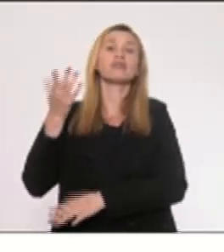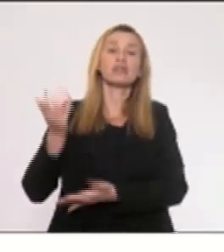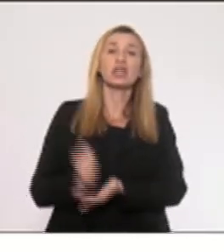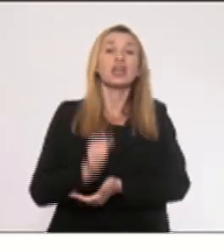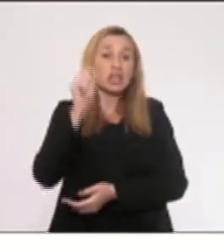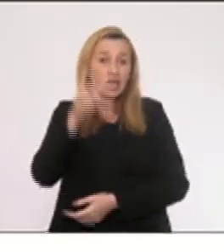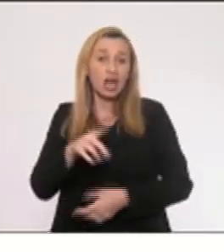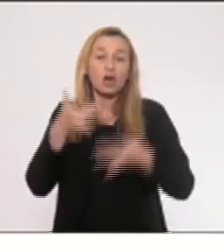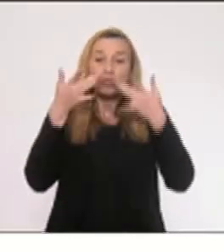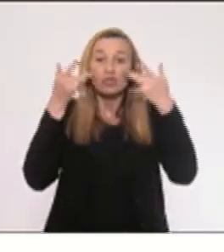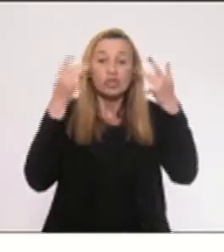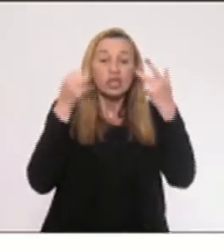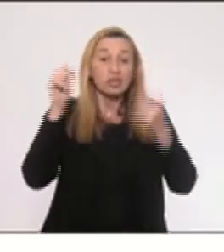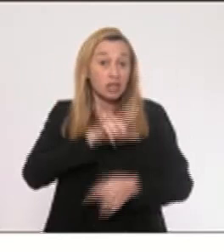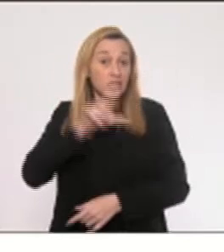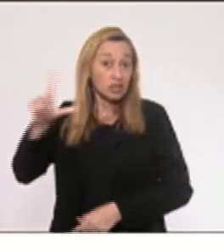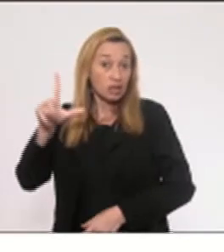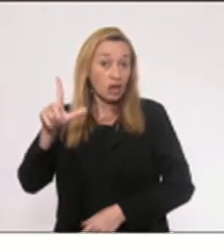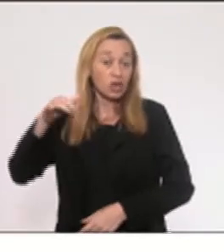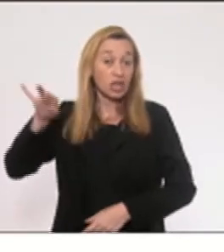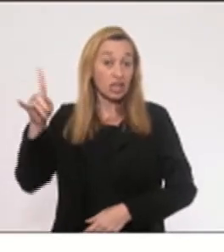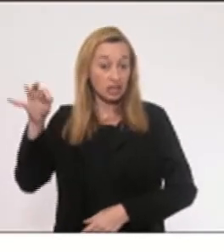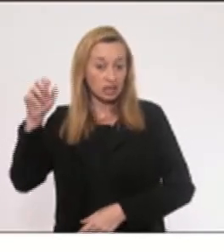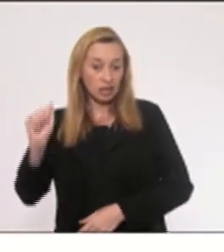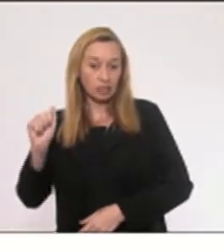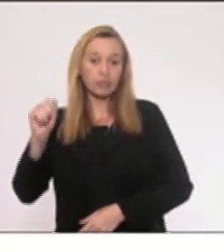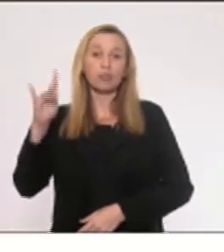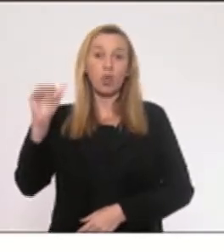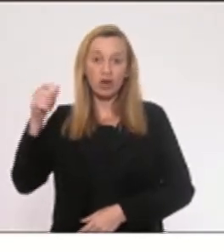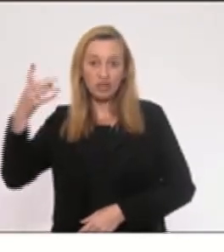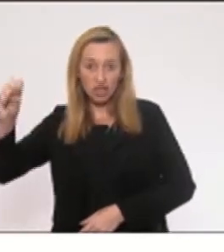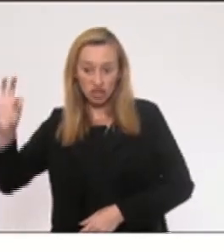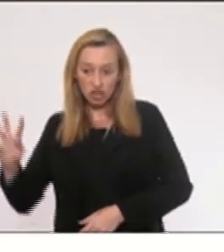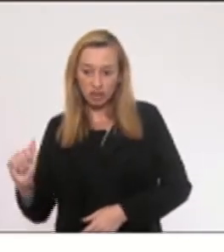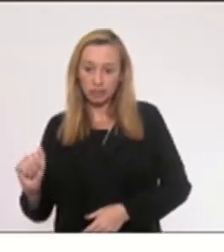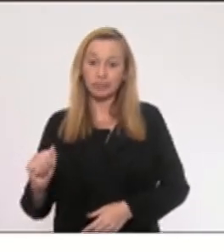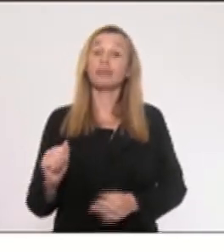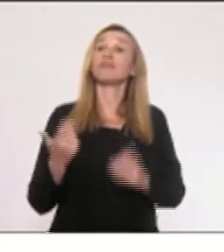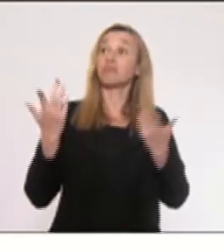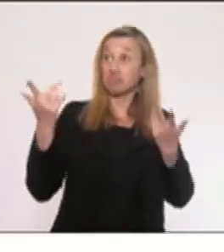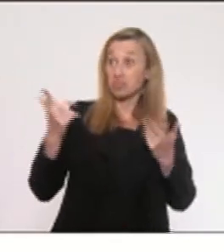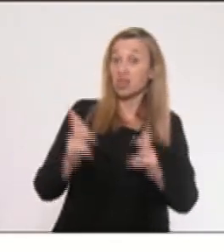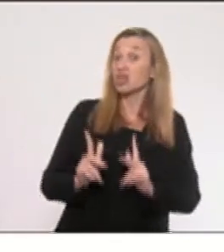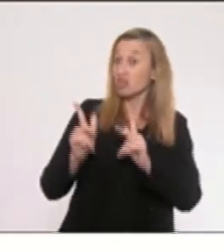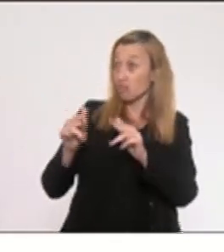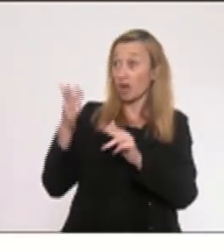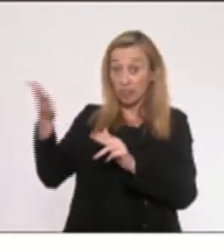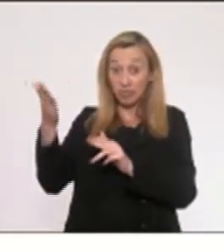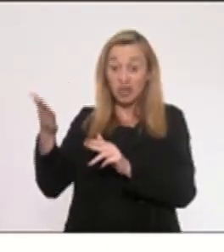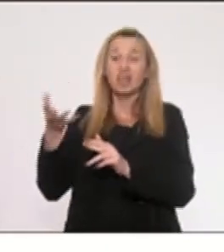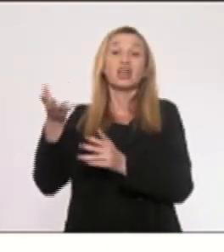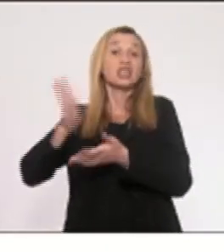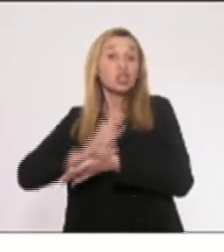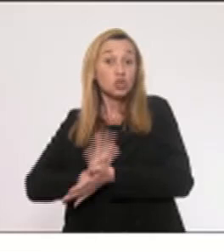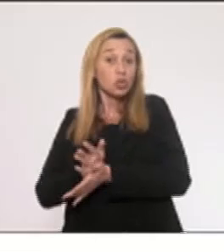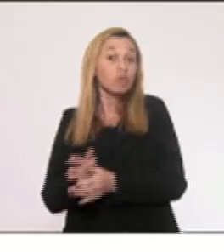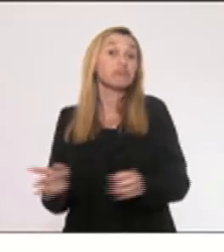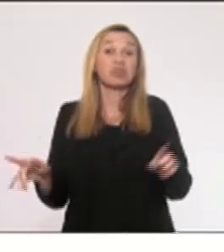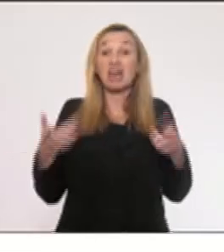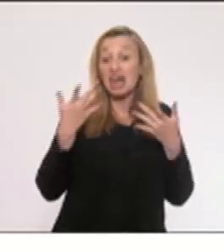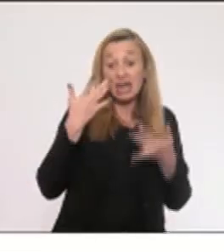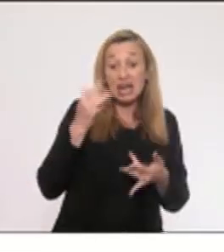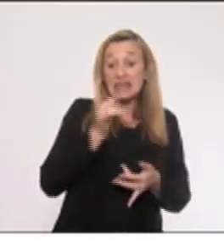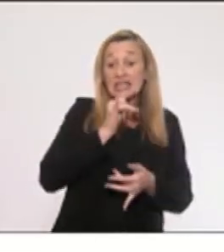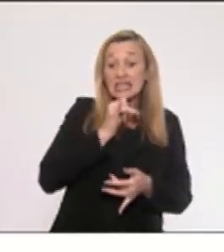que é o Museu Nacional na Quinta da Boa Vista. A mesma UFRJ está destruindo, por exemplo,